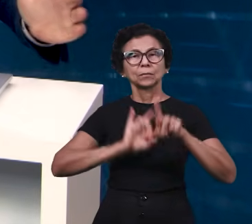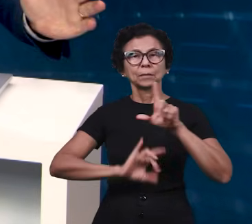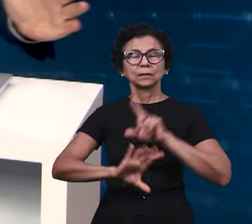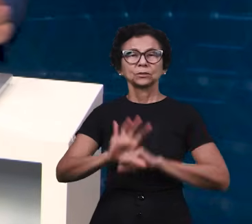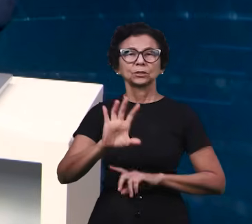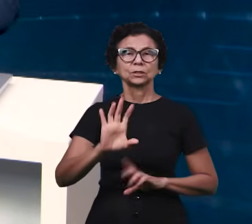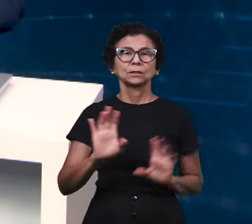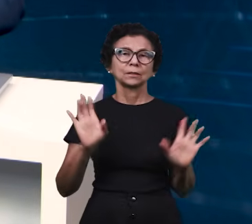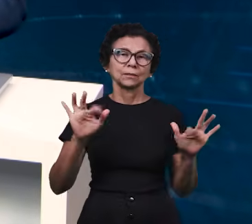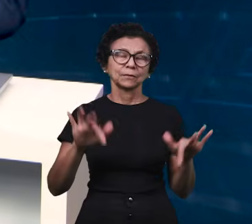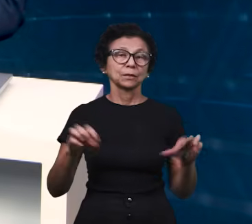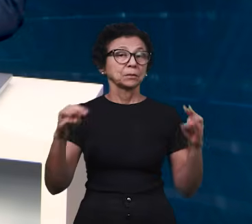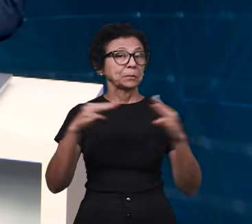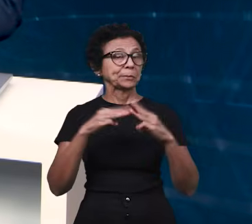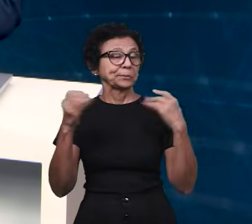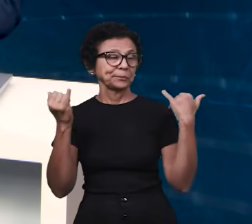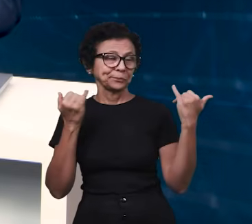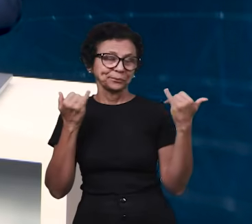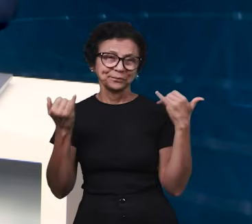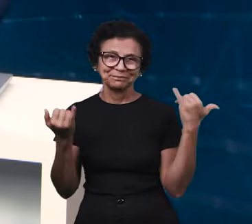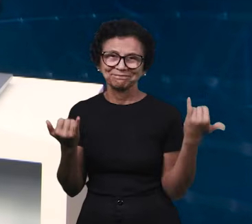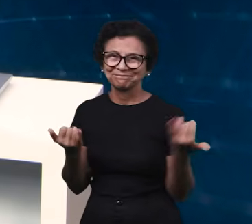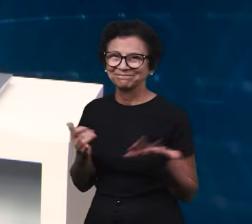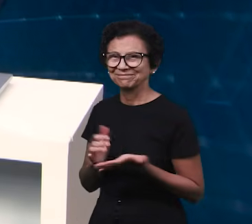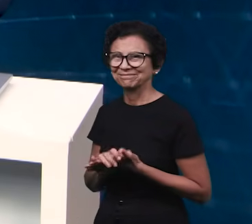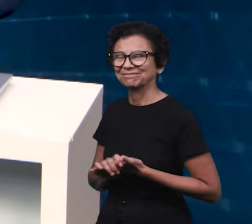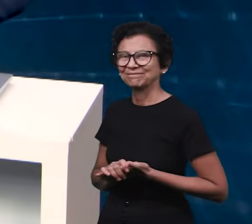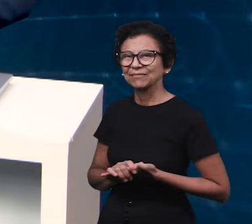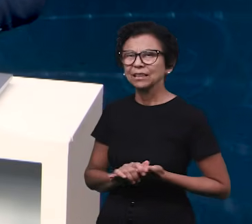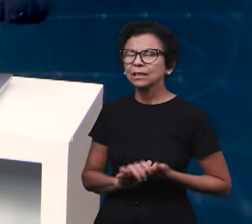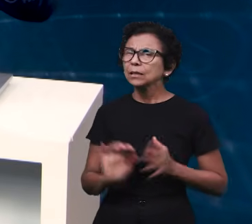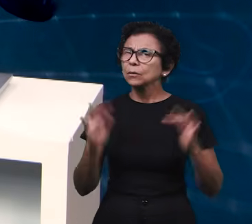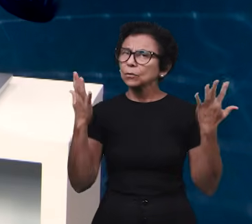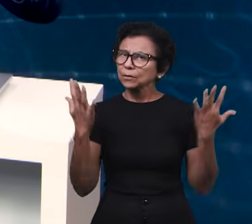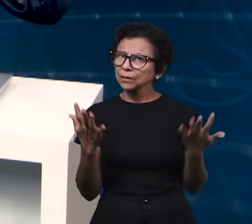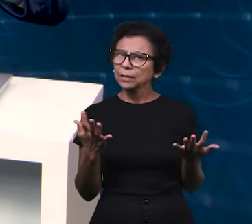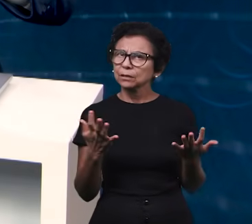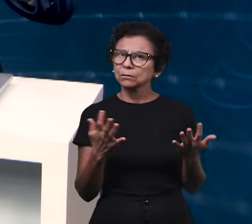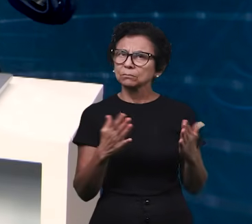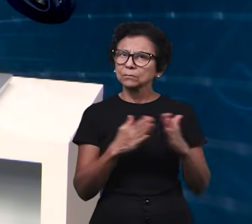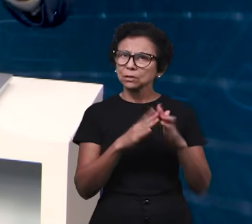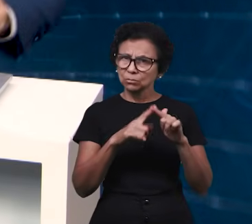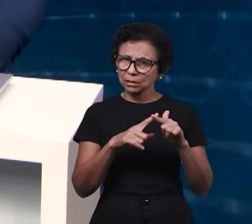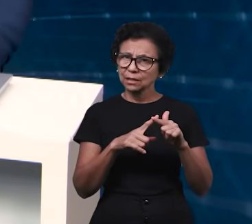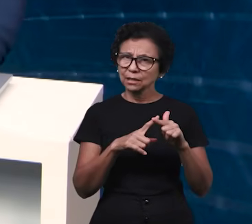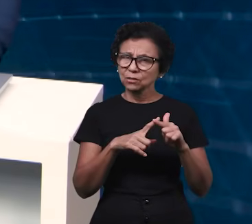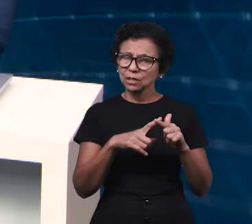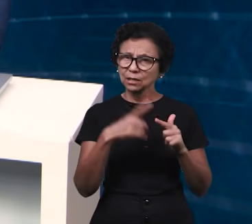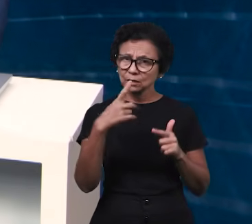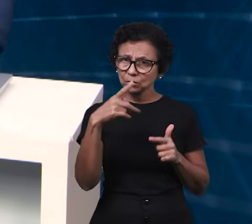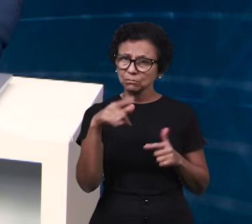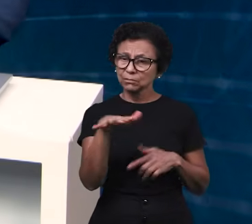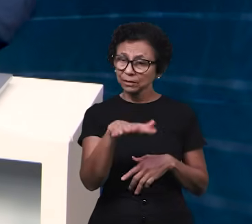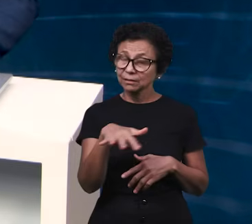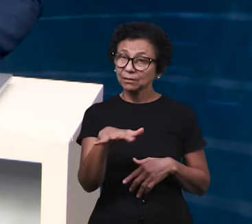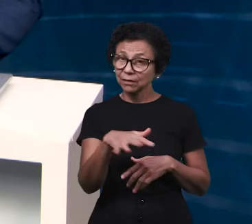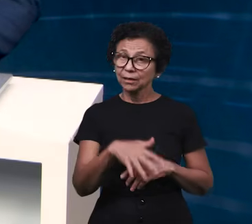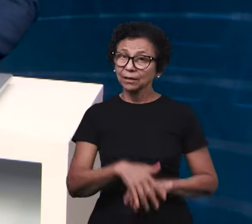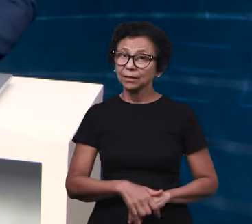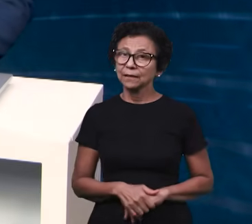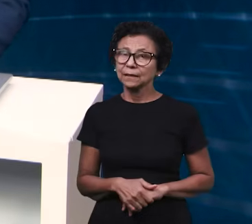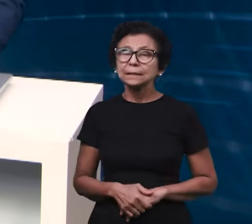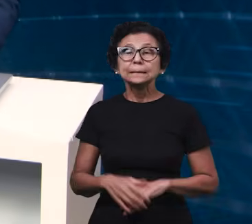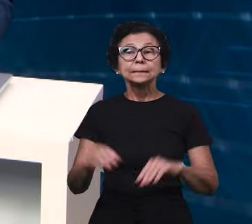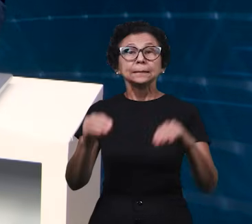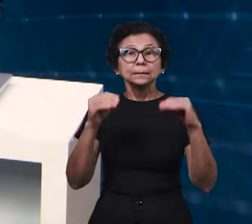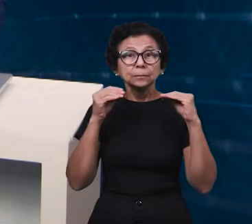olha só, estamos chegando aqui ao final de mais uma edição do Manaim News. Você teve algum evento que aconteceu aí na sua igreja? Aí na sua igreja, aí da